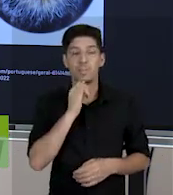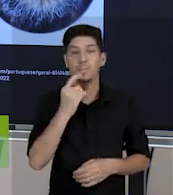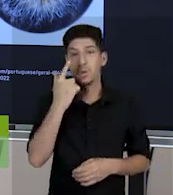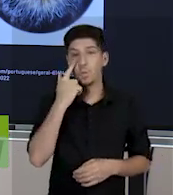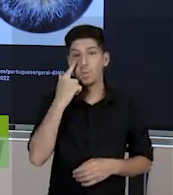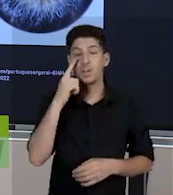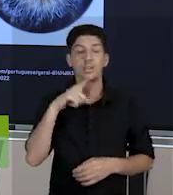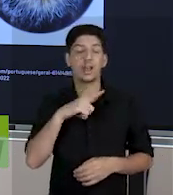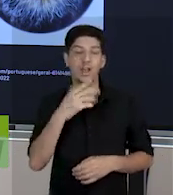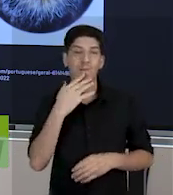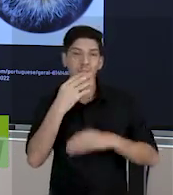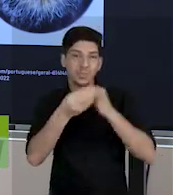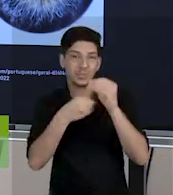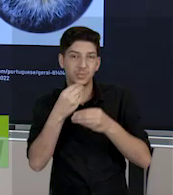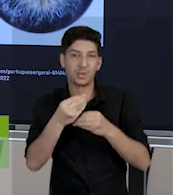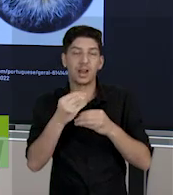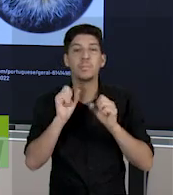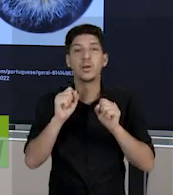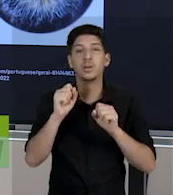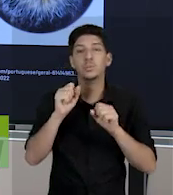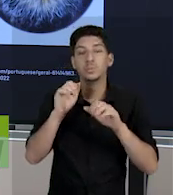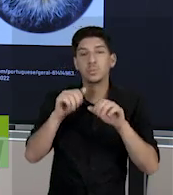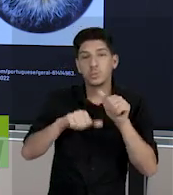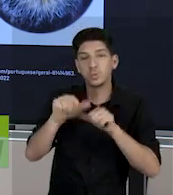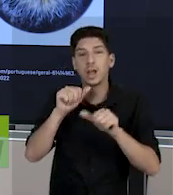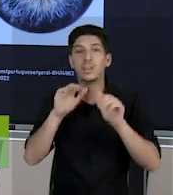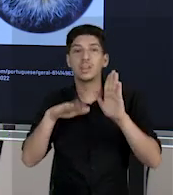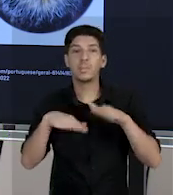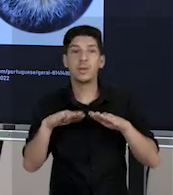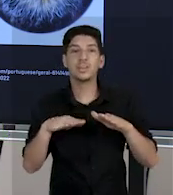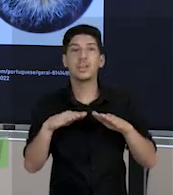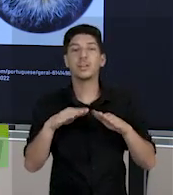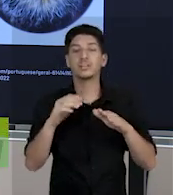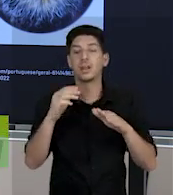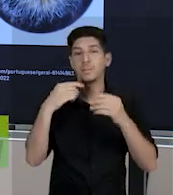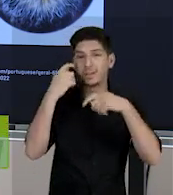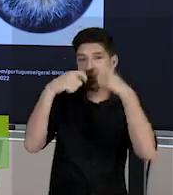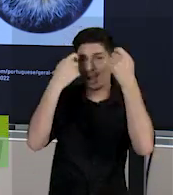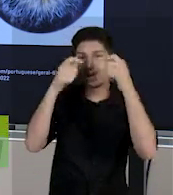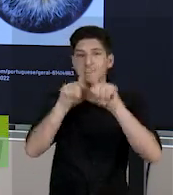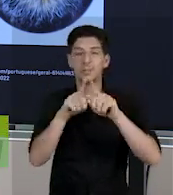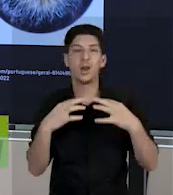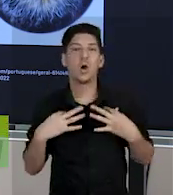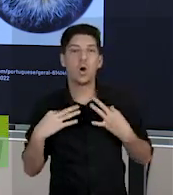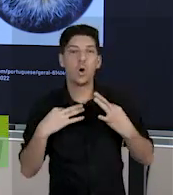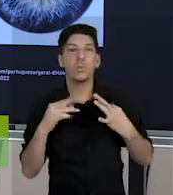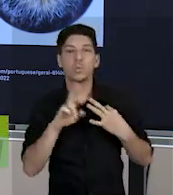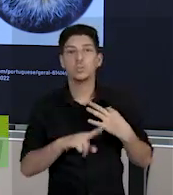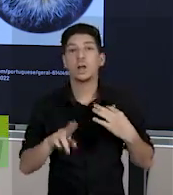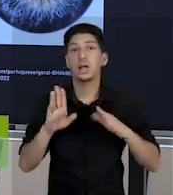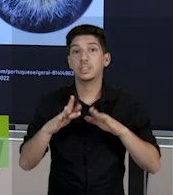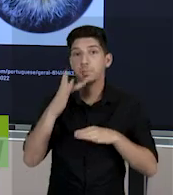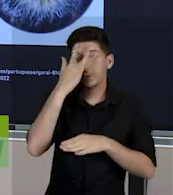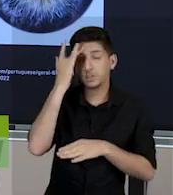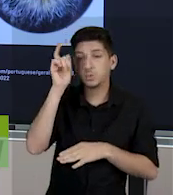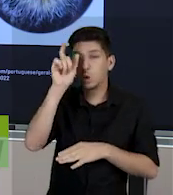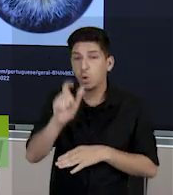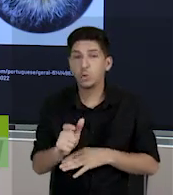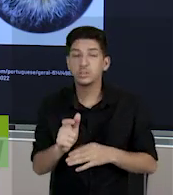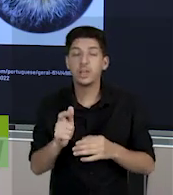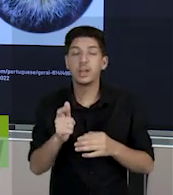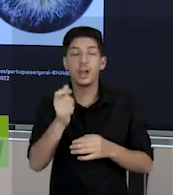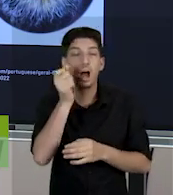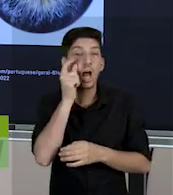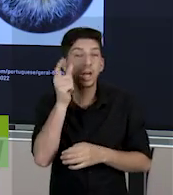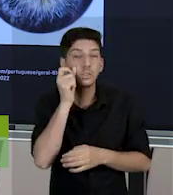que pode mudar um pouquinho de acordo com a maquiagem, com o tom de roupa que eu estou utilizando. Tem gente que tem um olho azul, né, que se vê bem de